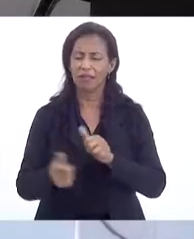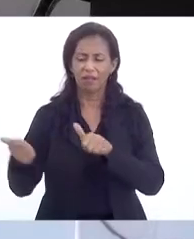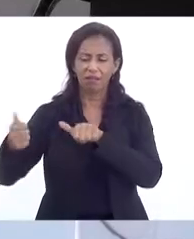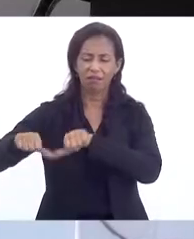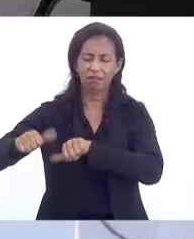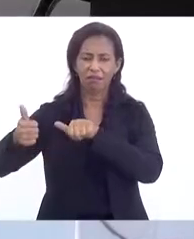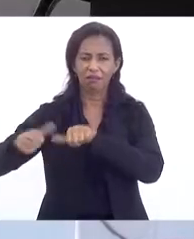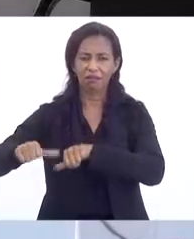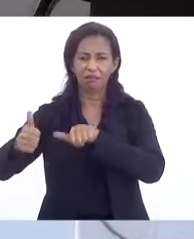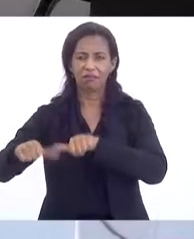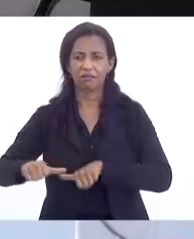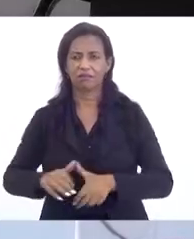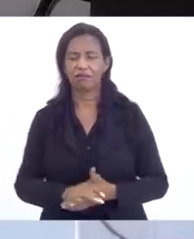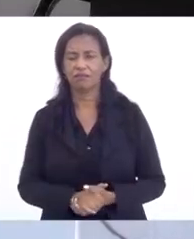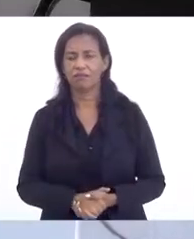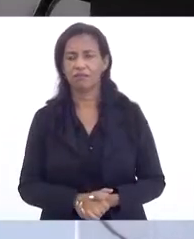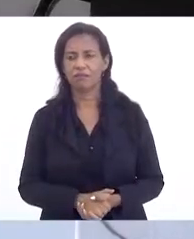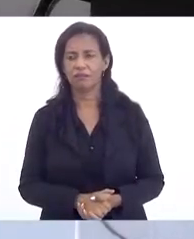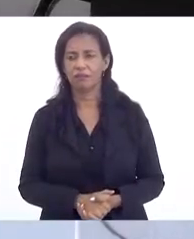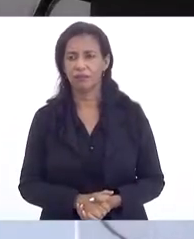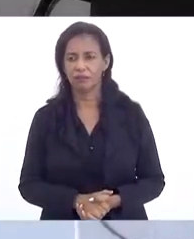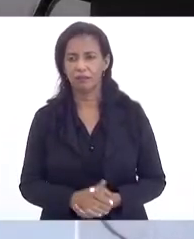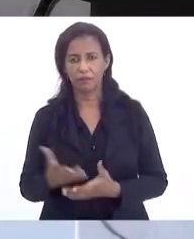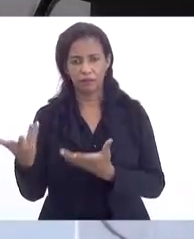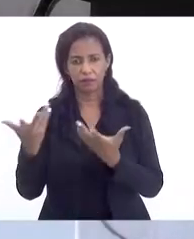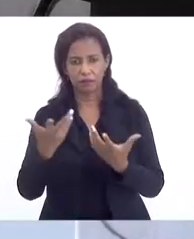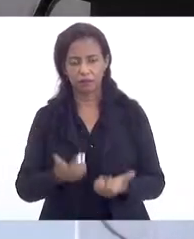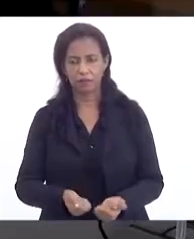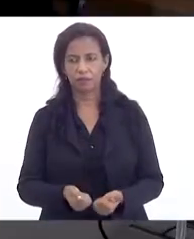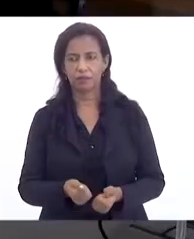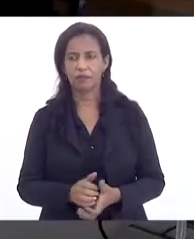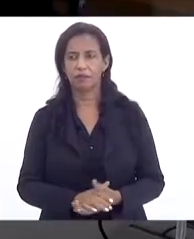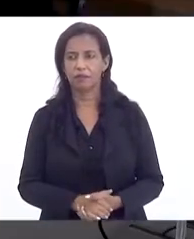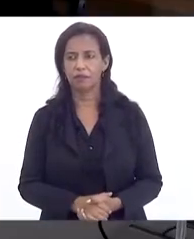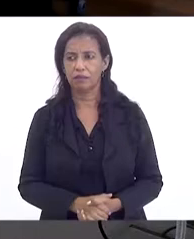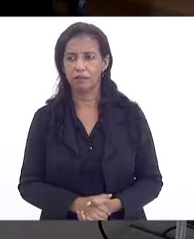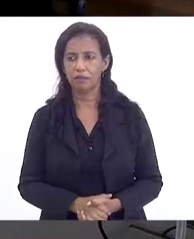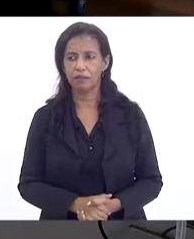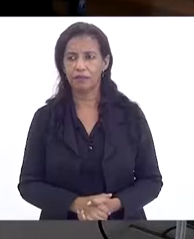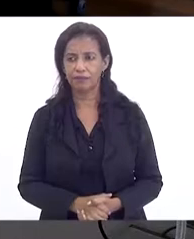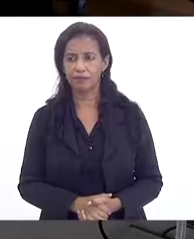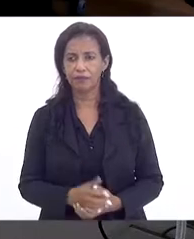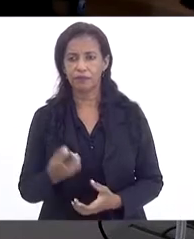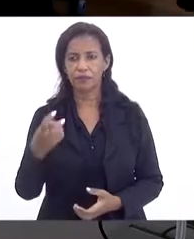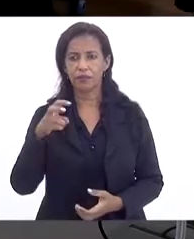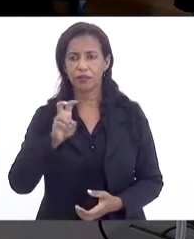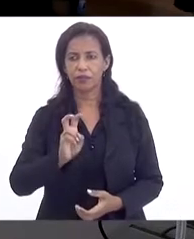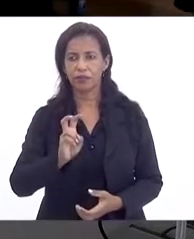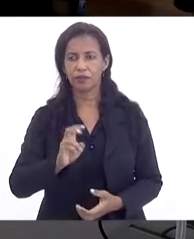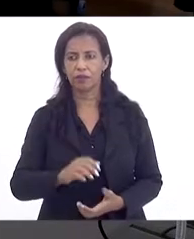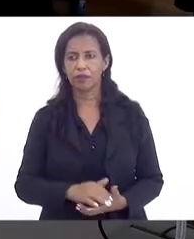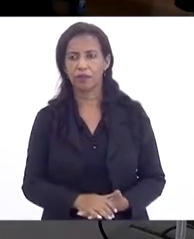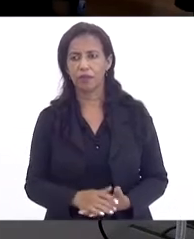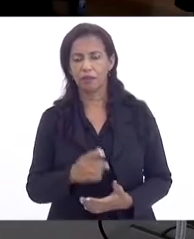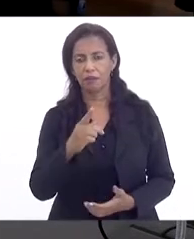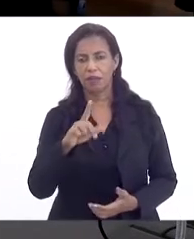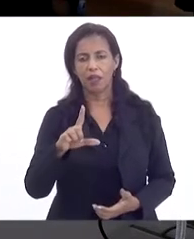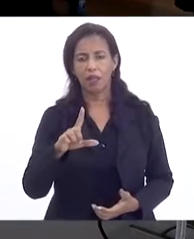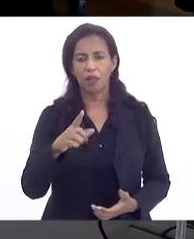análise de mérito. Concedido o pedido de vista, deputado Lispor. 5 da pauta. Projeto